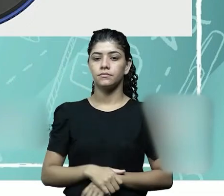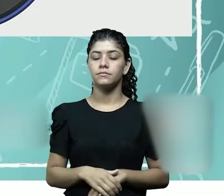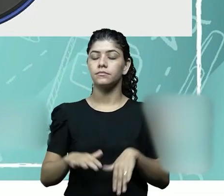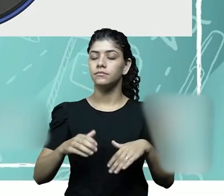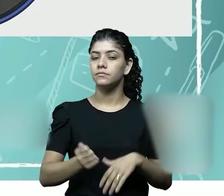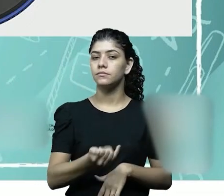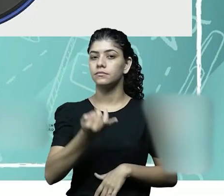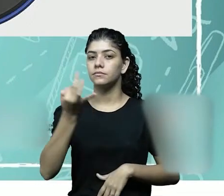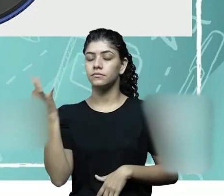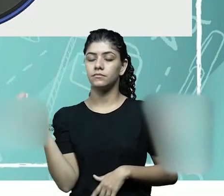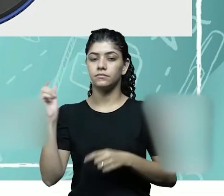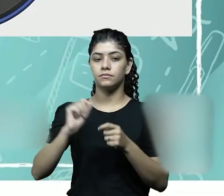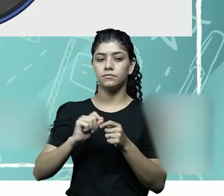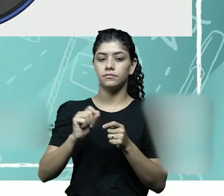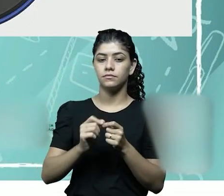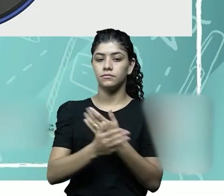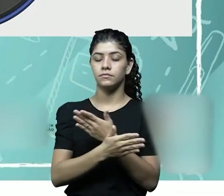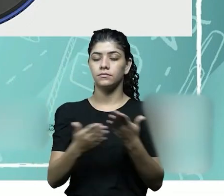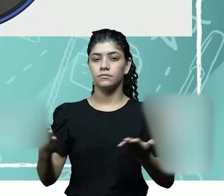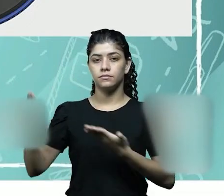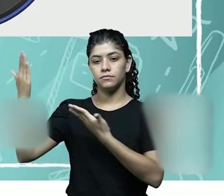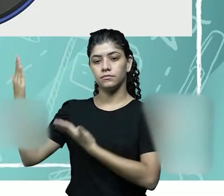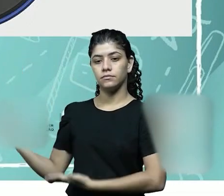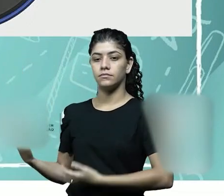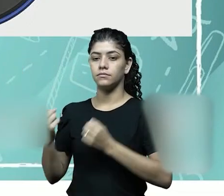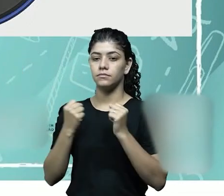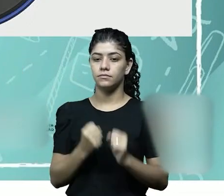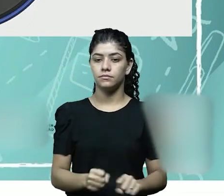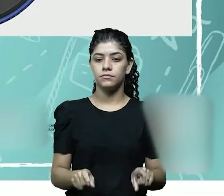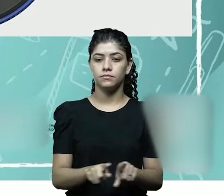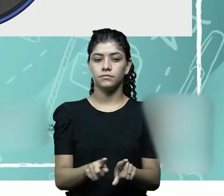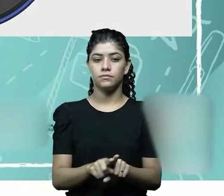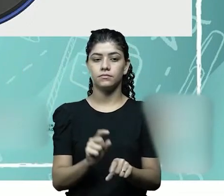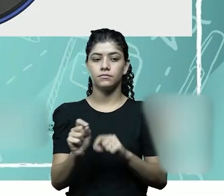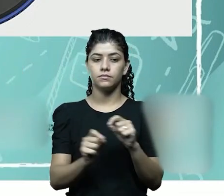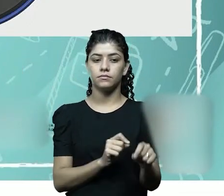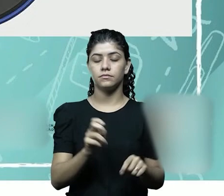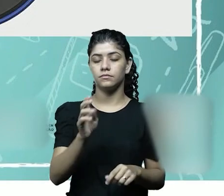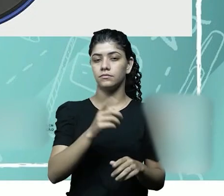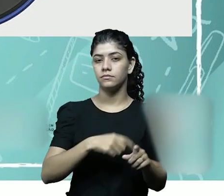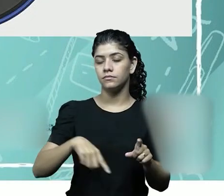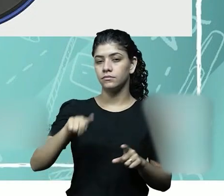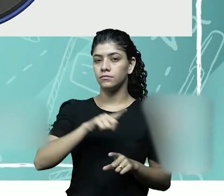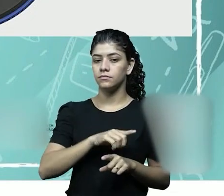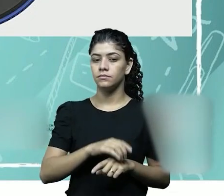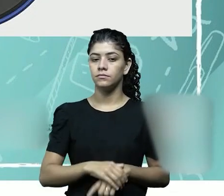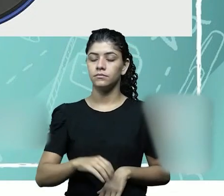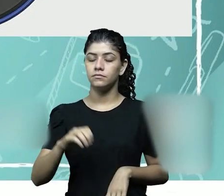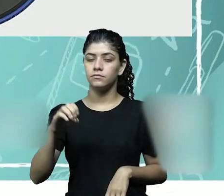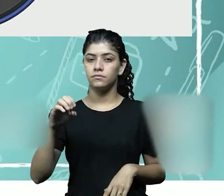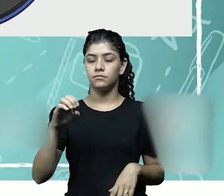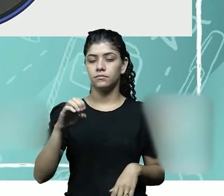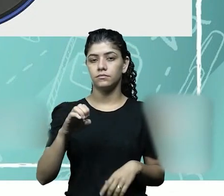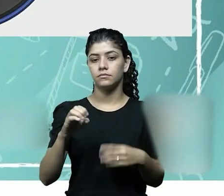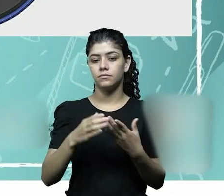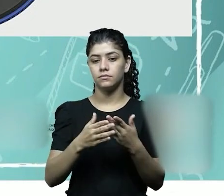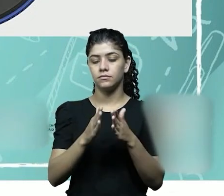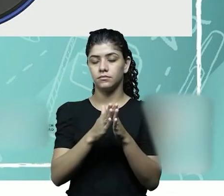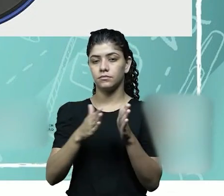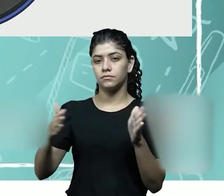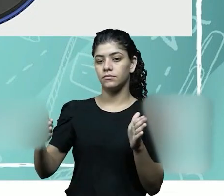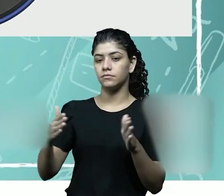quais medidas podem ser feitas com o micrômetro. Também pode medir diâmetros ou espessuras de algumas